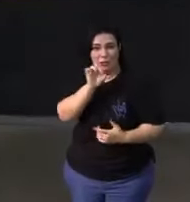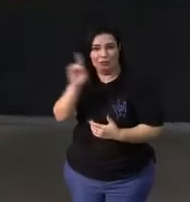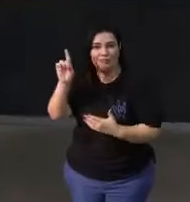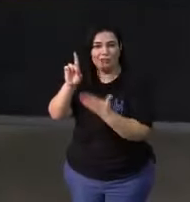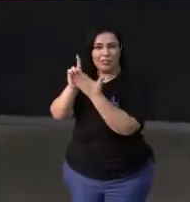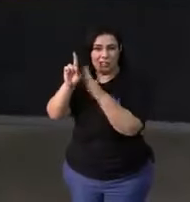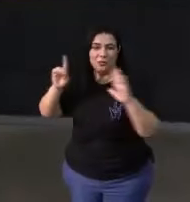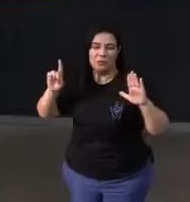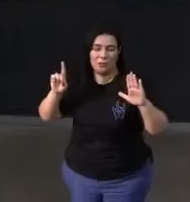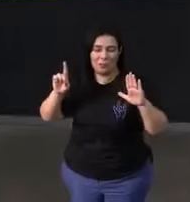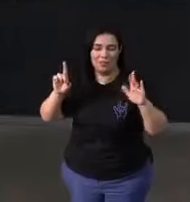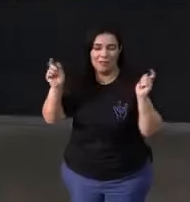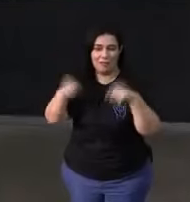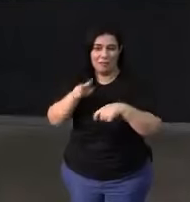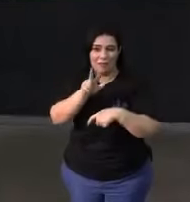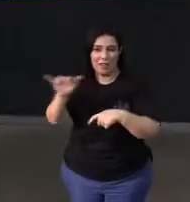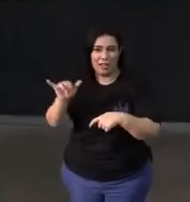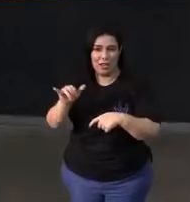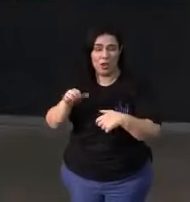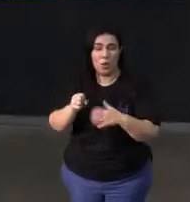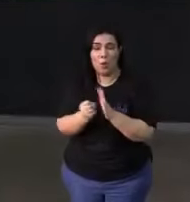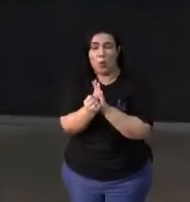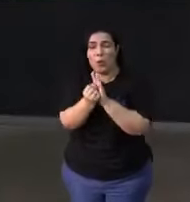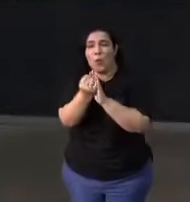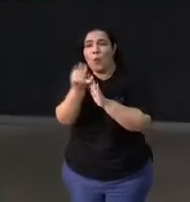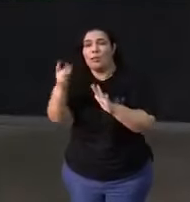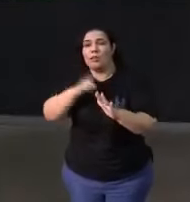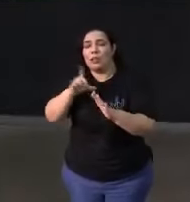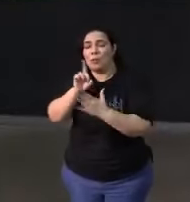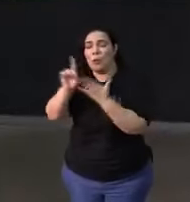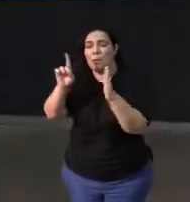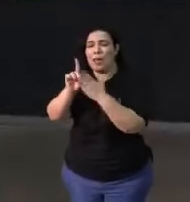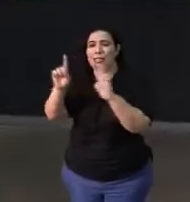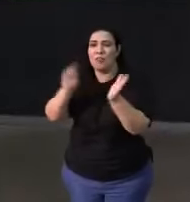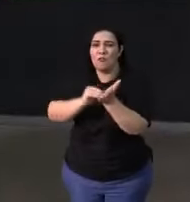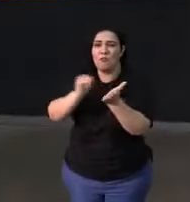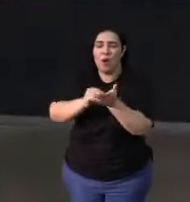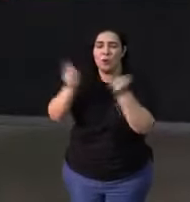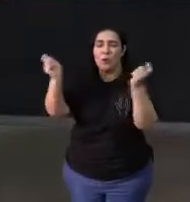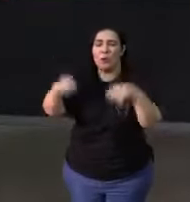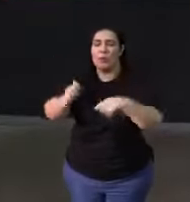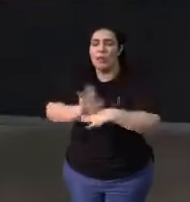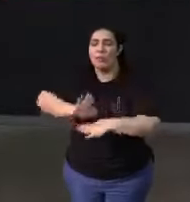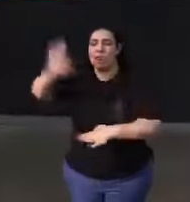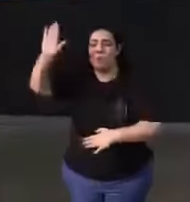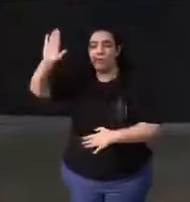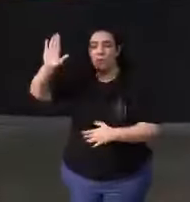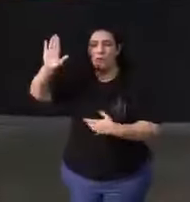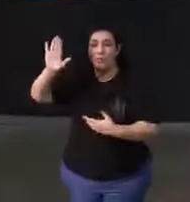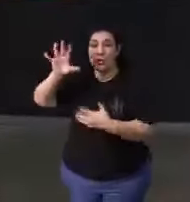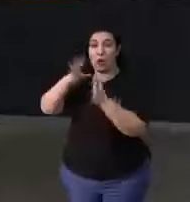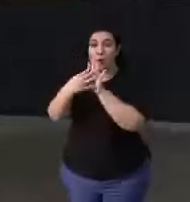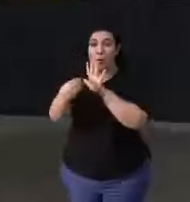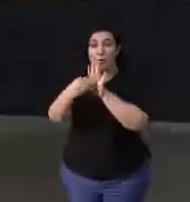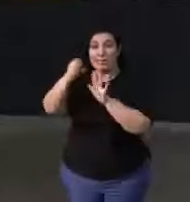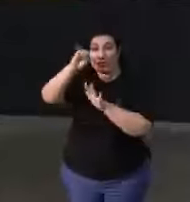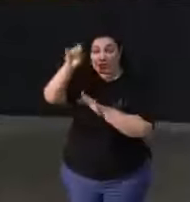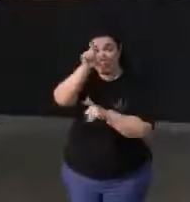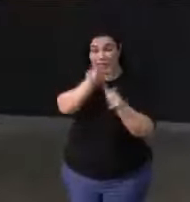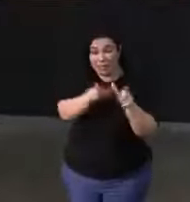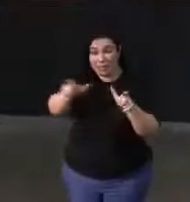vencer. Quantos aqui carregam uma promessa de Deus que ainda não se cumpriu? Levante a sua mão bem alto e diga: se eles